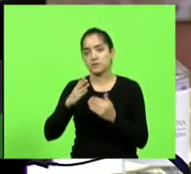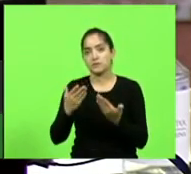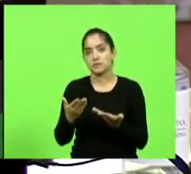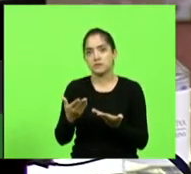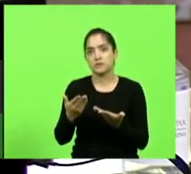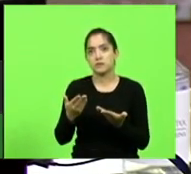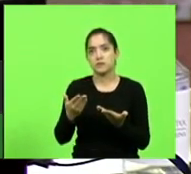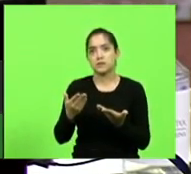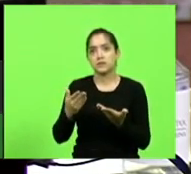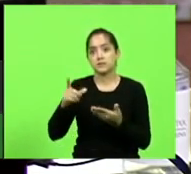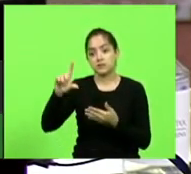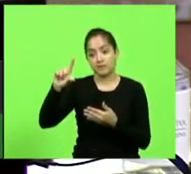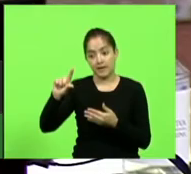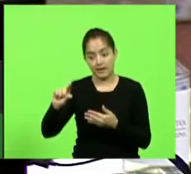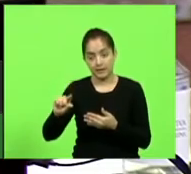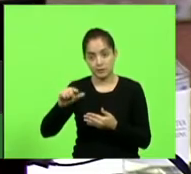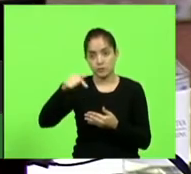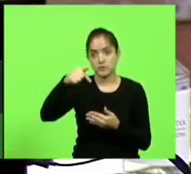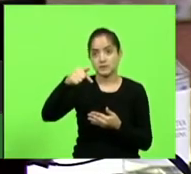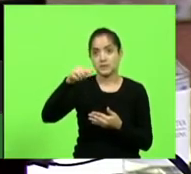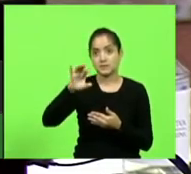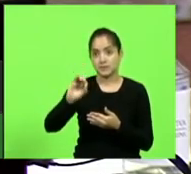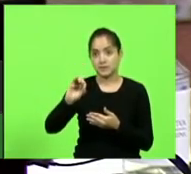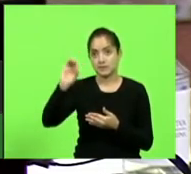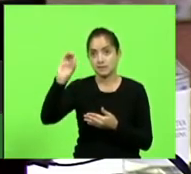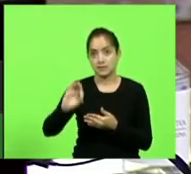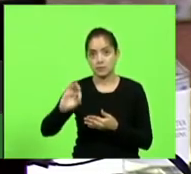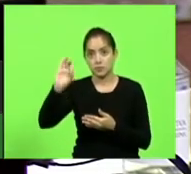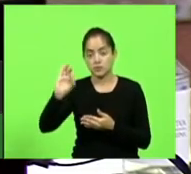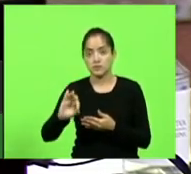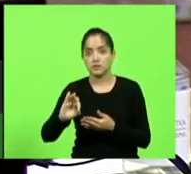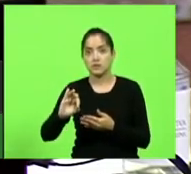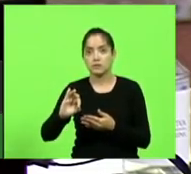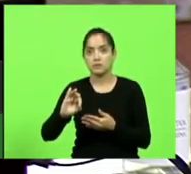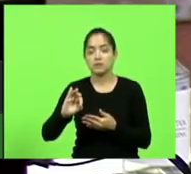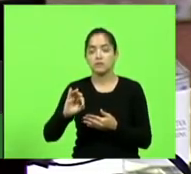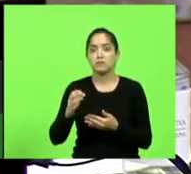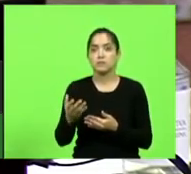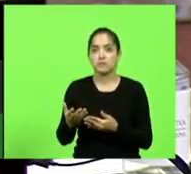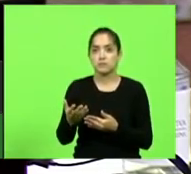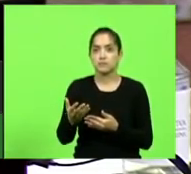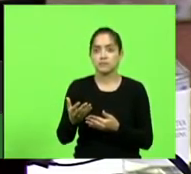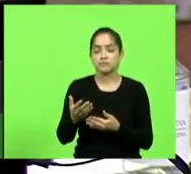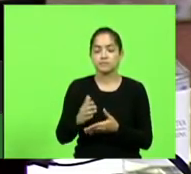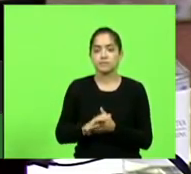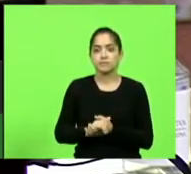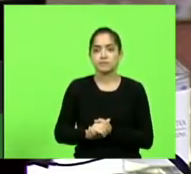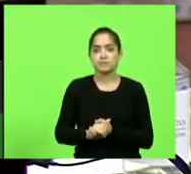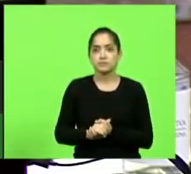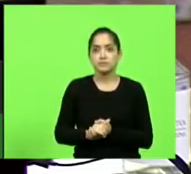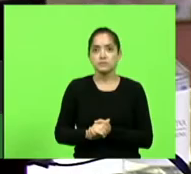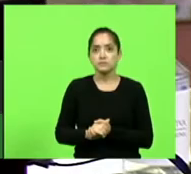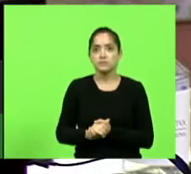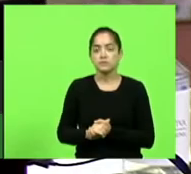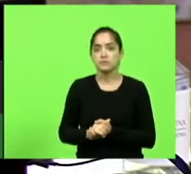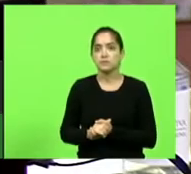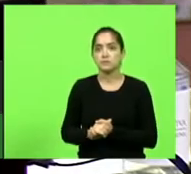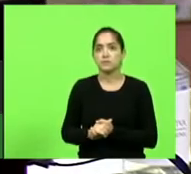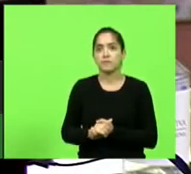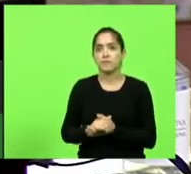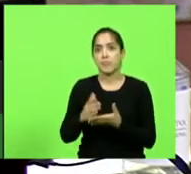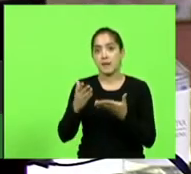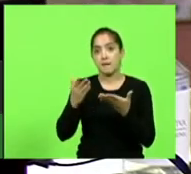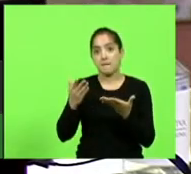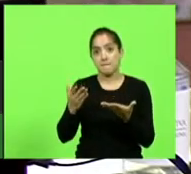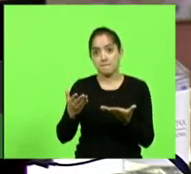reduzir 70% da tarifa de esgoto, de quem pode, nesse projeto de lei, com todo o respeito ao meu colega Márcio, mas aí você